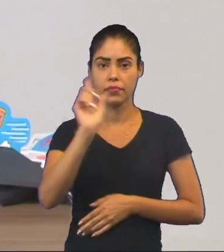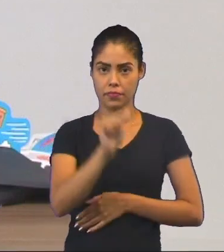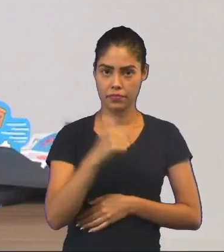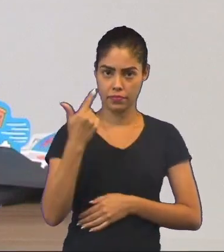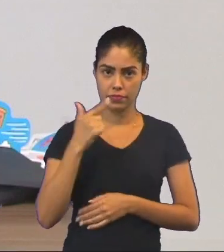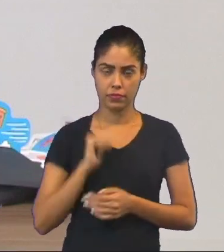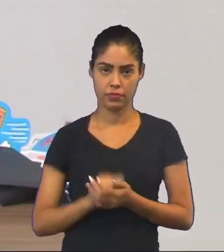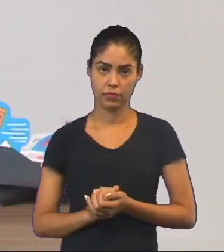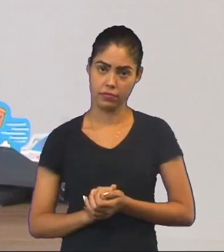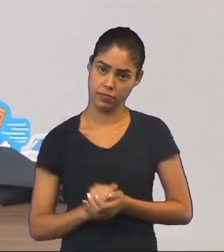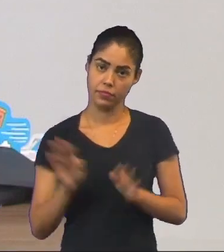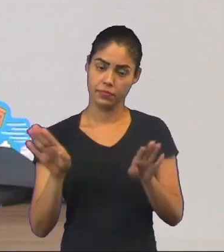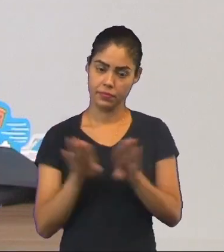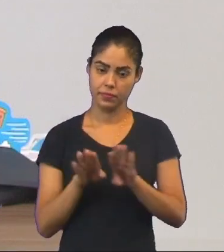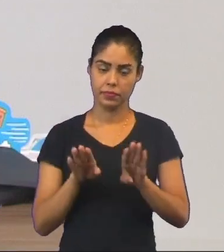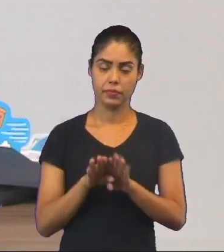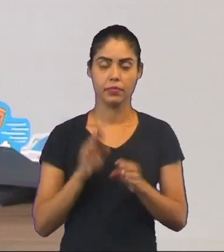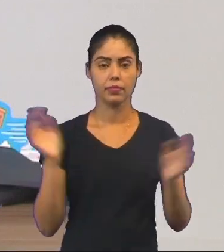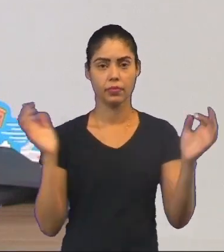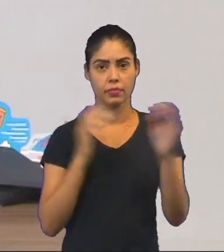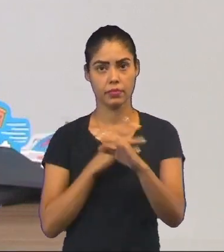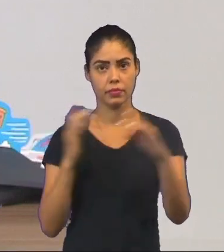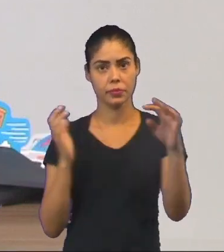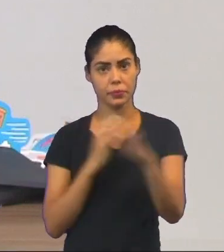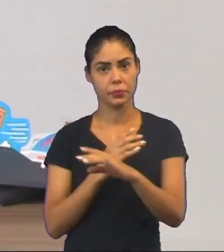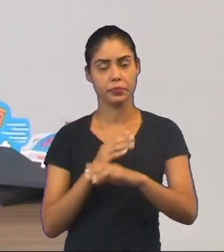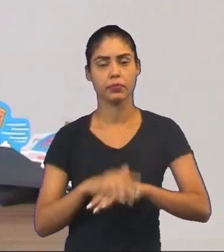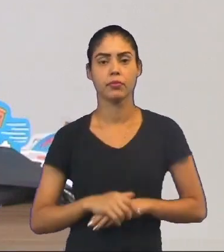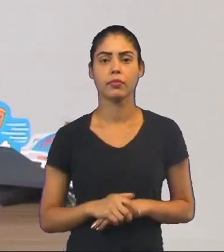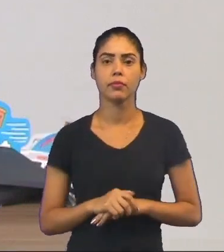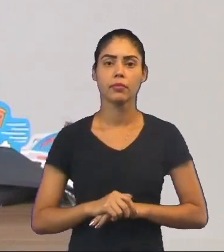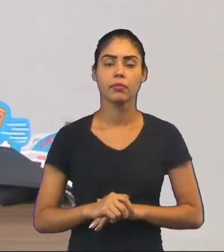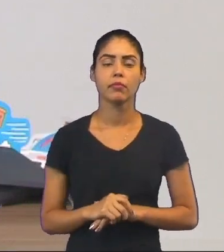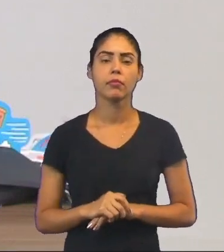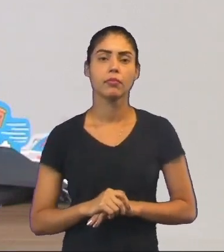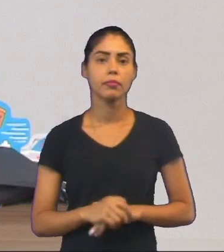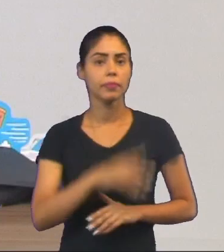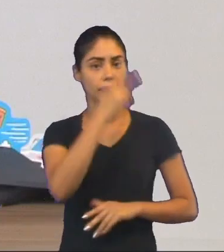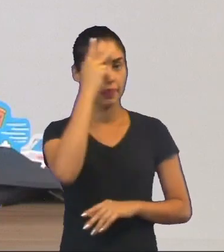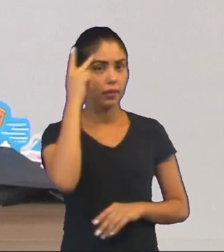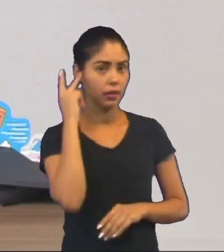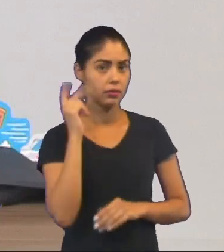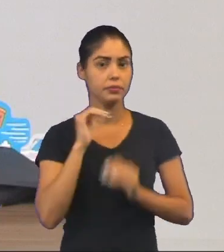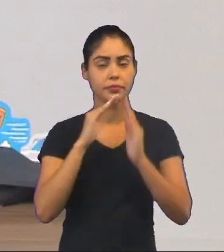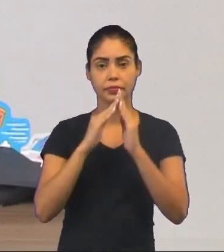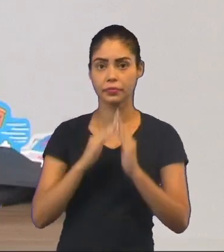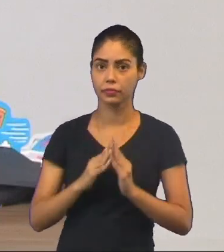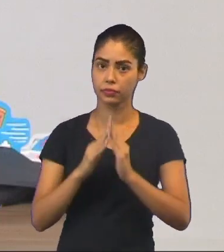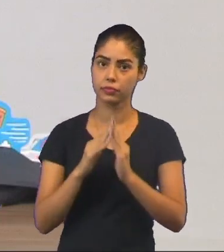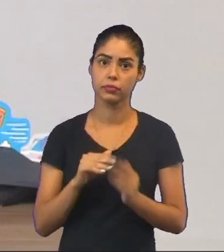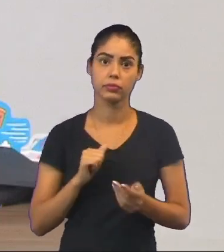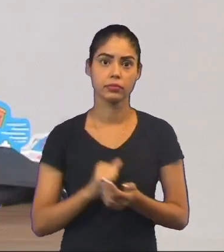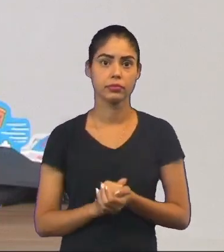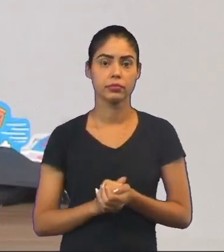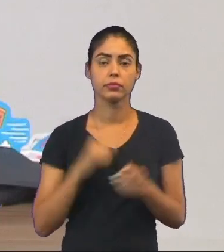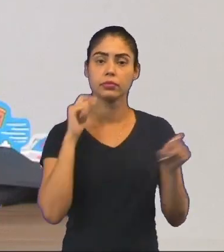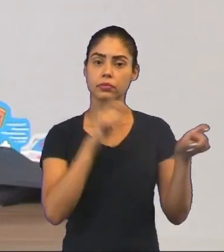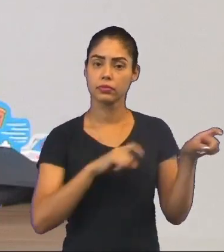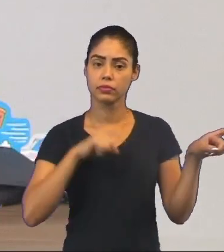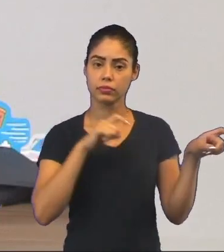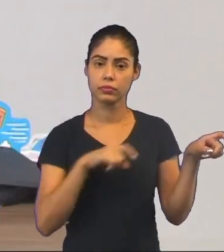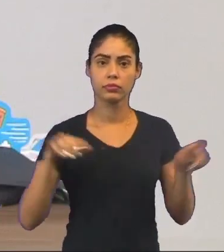quê? A balsa, que também é um meio de transporte, certo? As pessoas que moram na zona